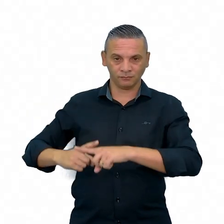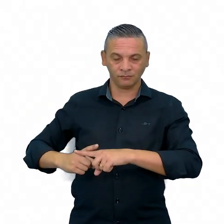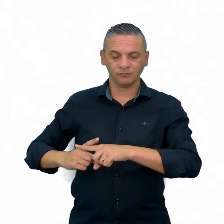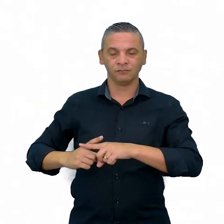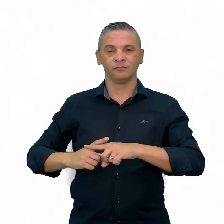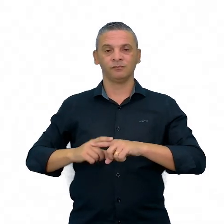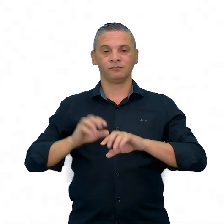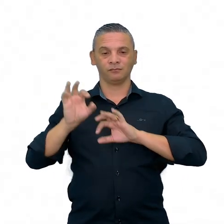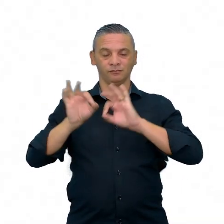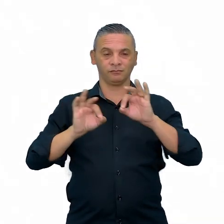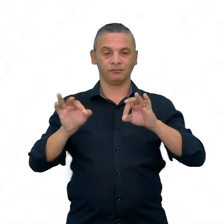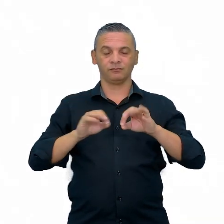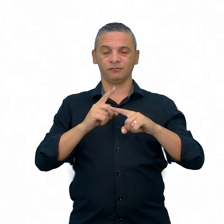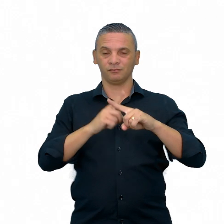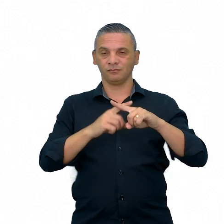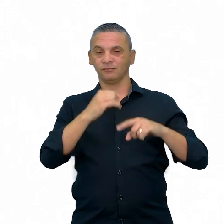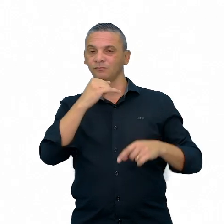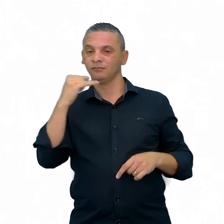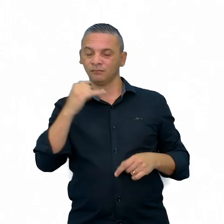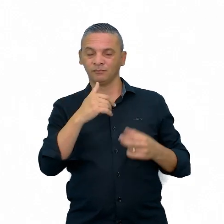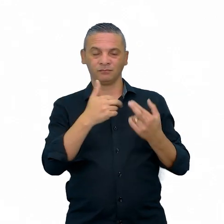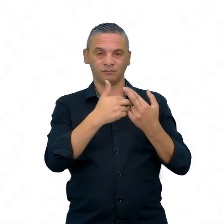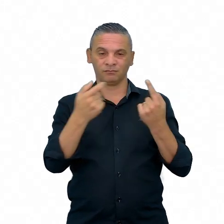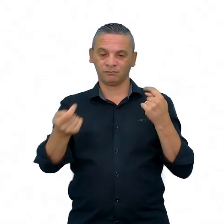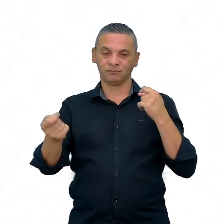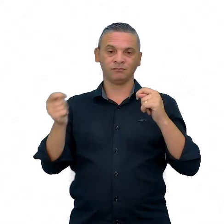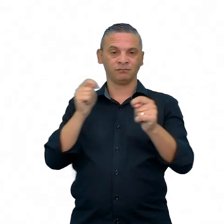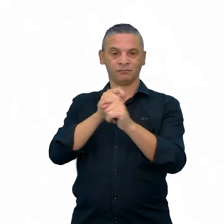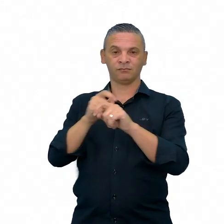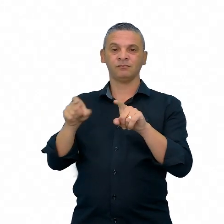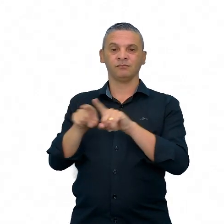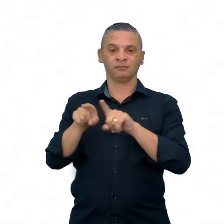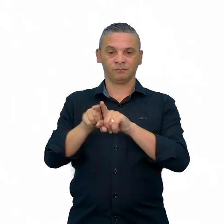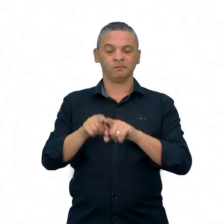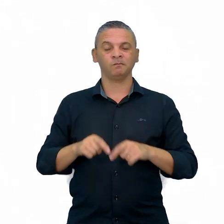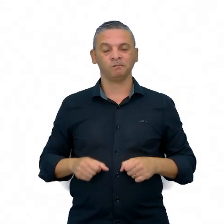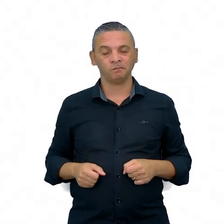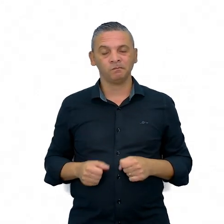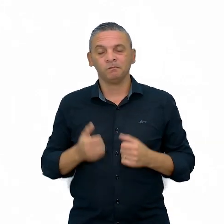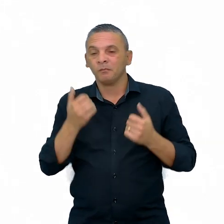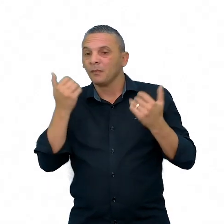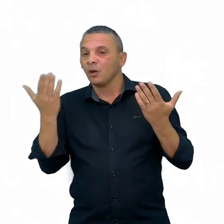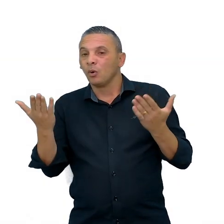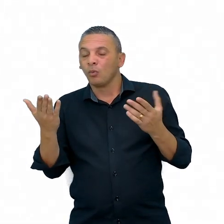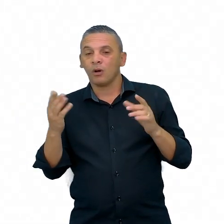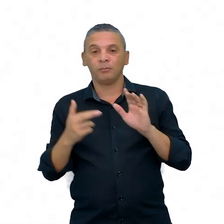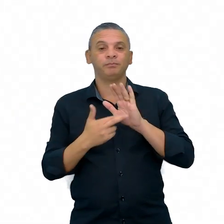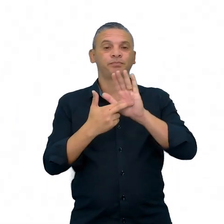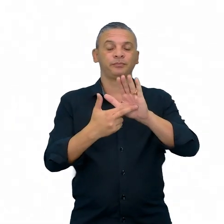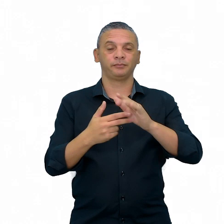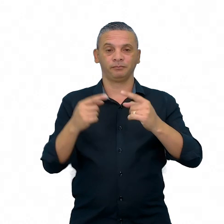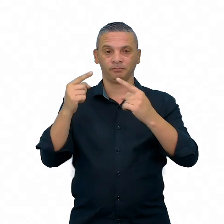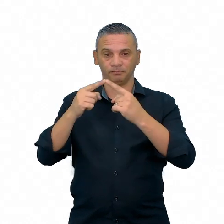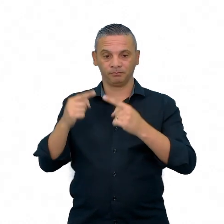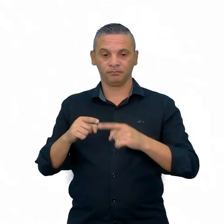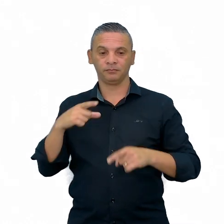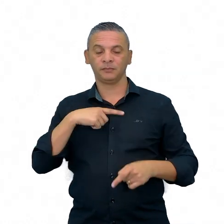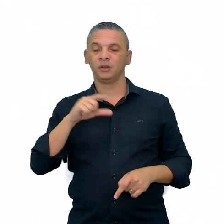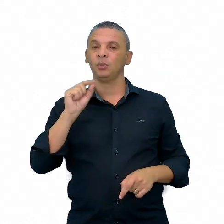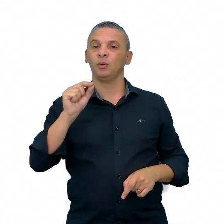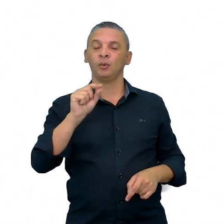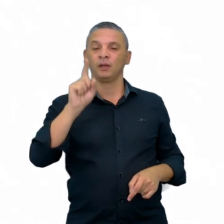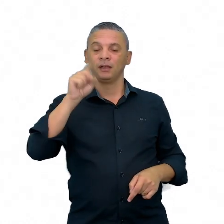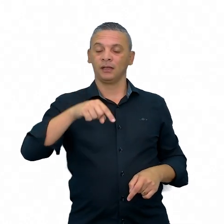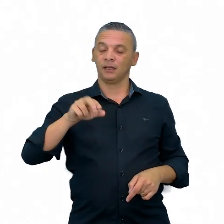nas operações inversas, também lá na fração, né? Quais são essas representações, o que é